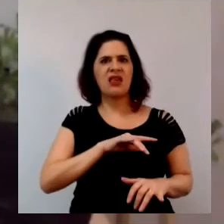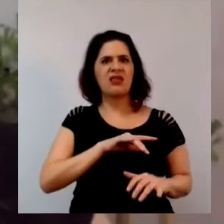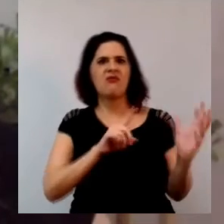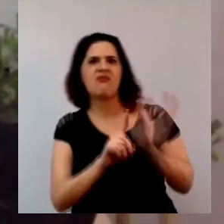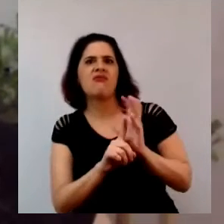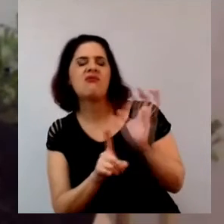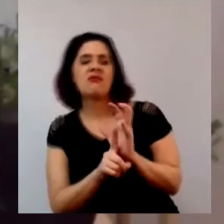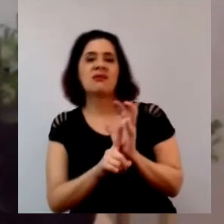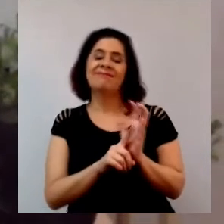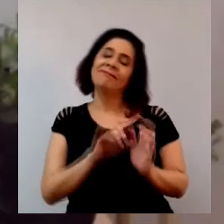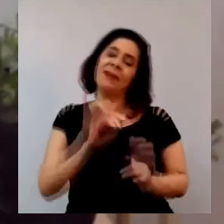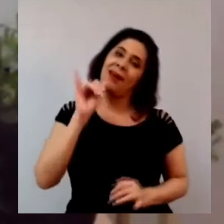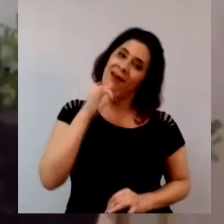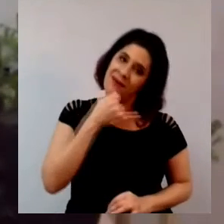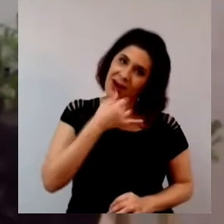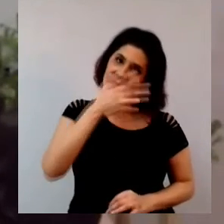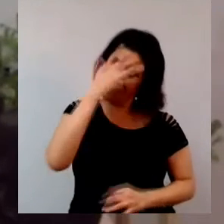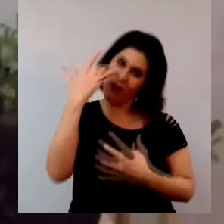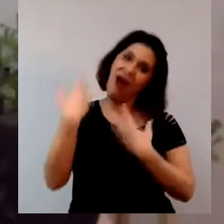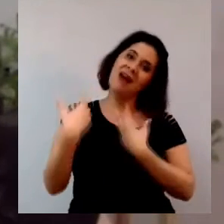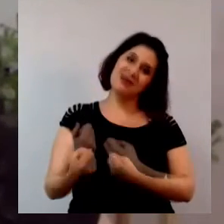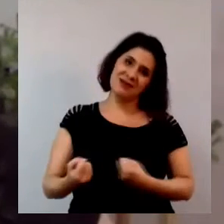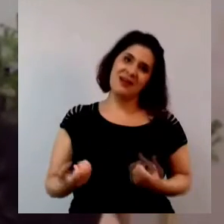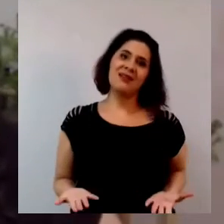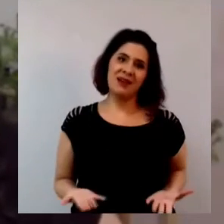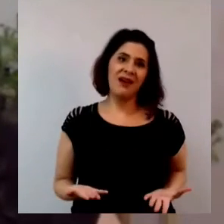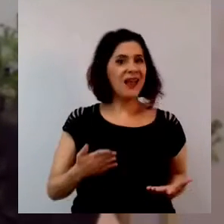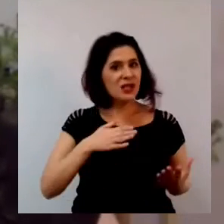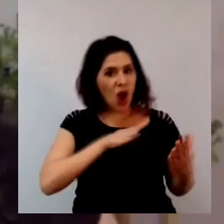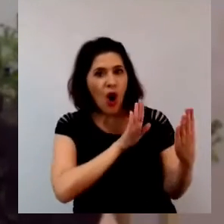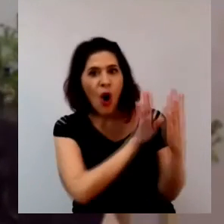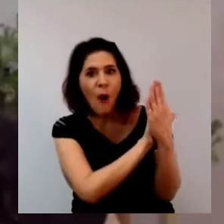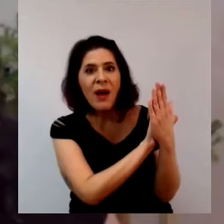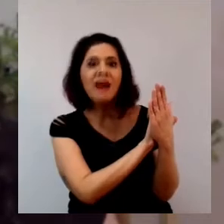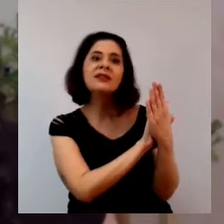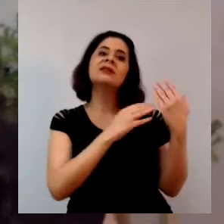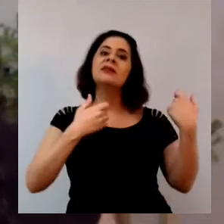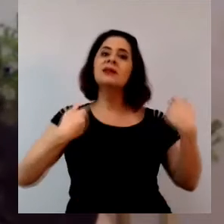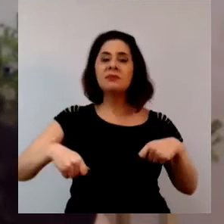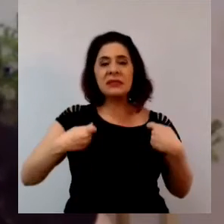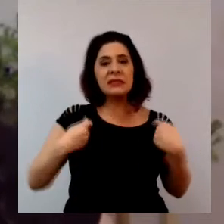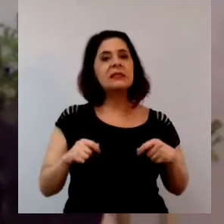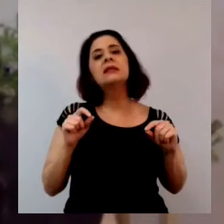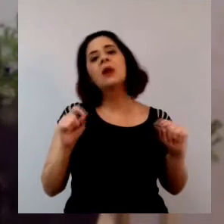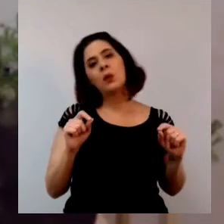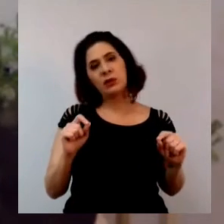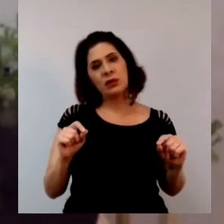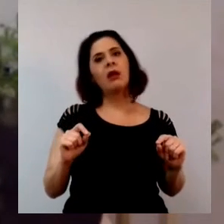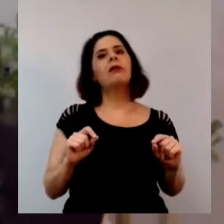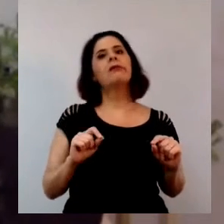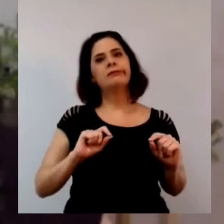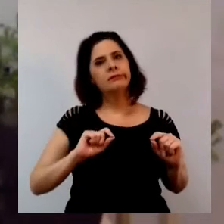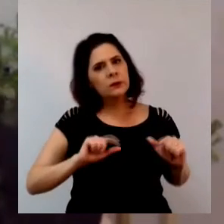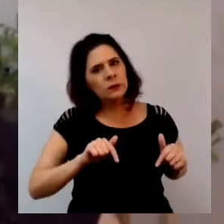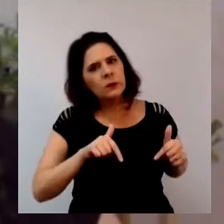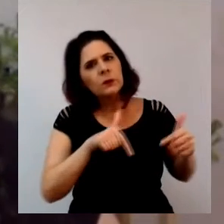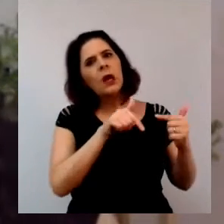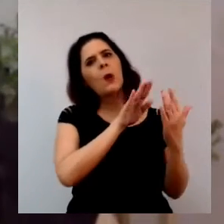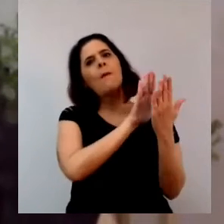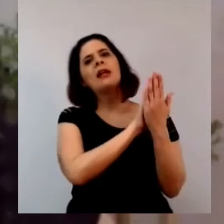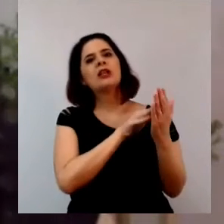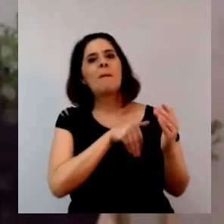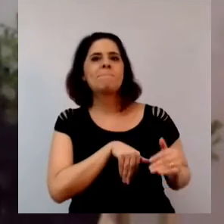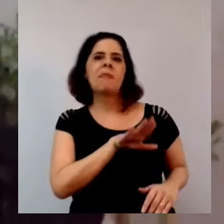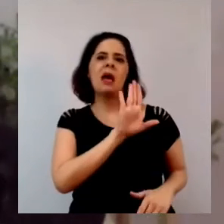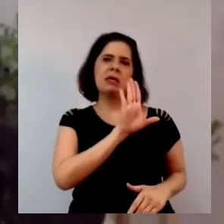um combate que precisa, inclusive, ser mais combatido por outros cientistas, porque a gente